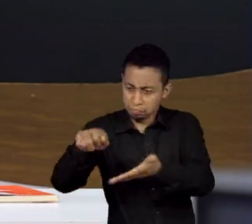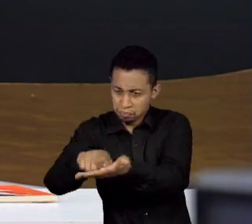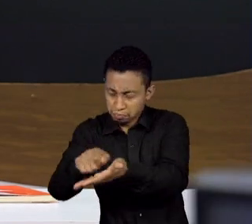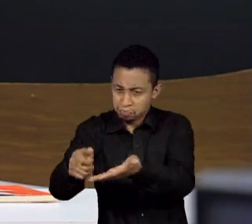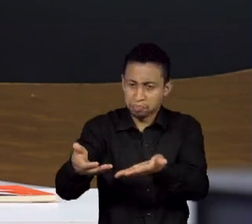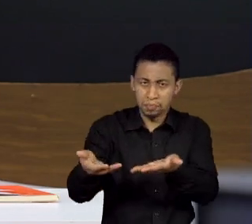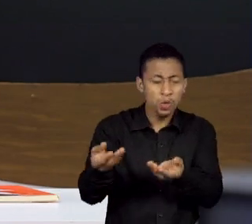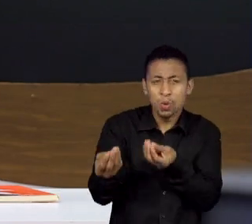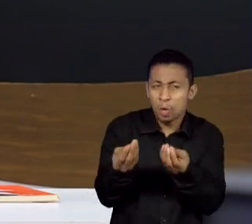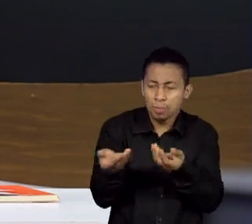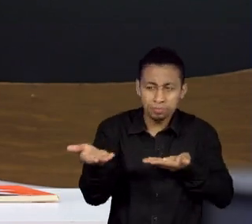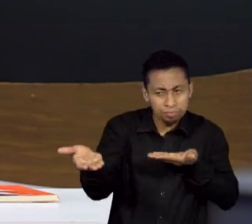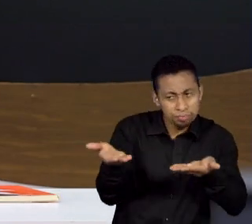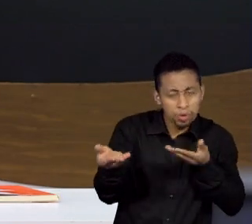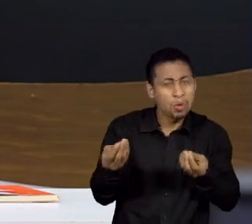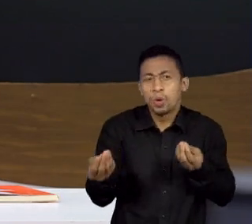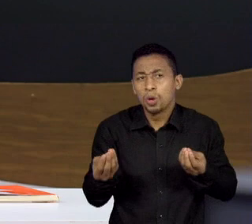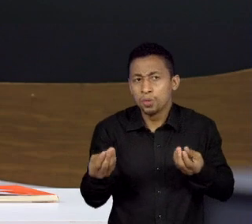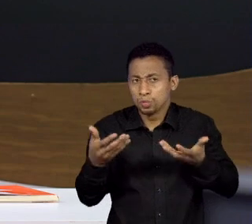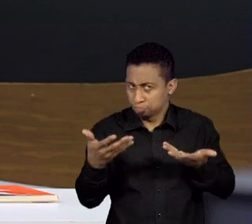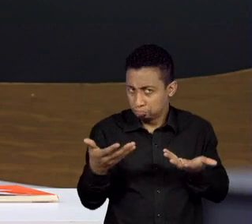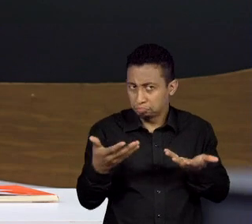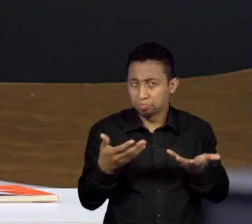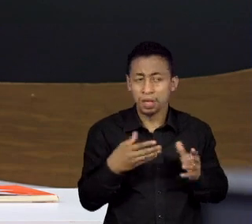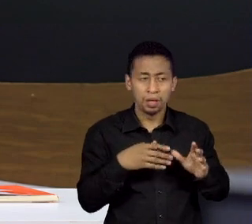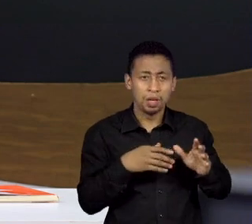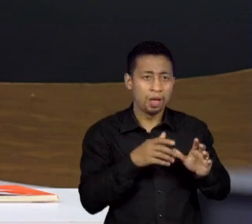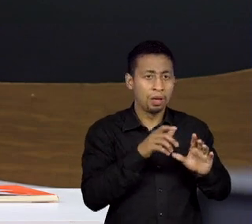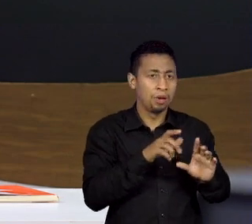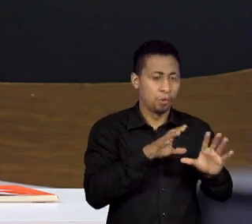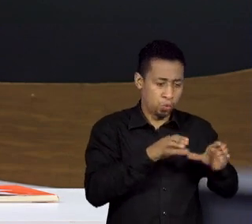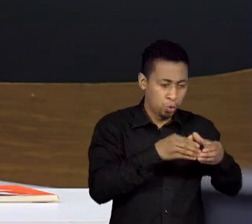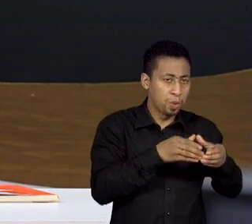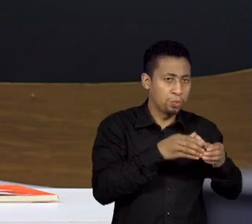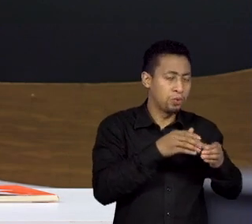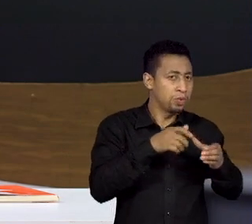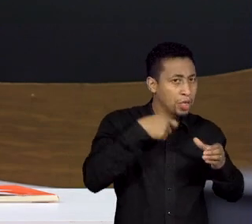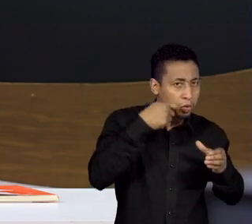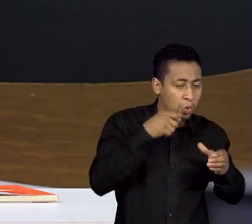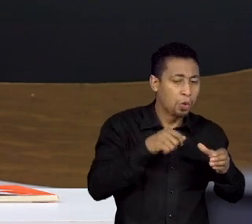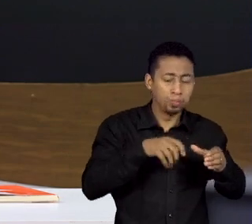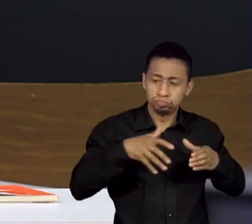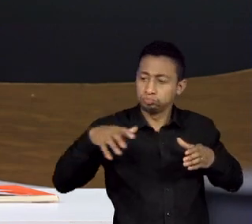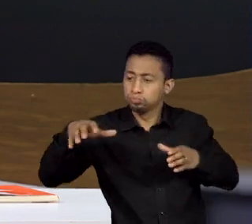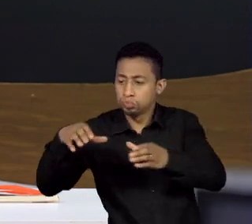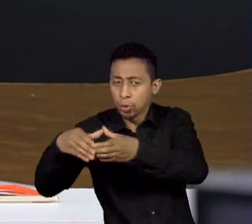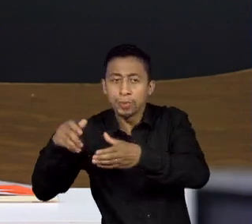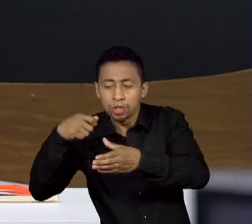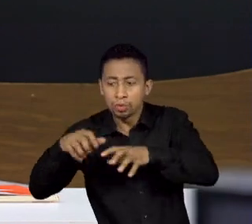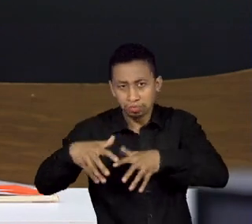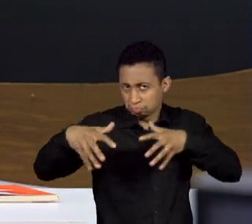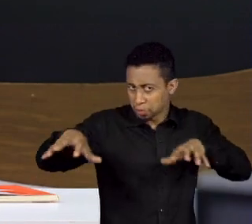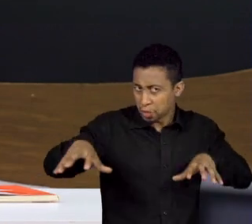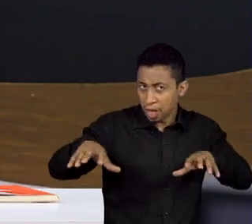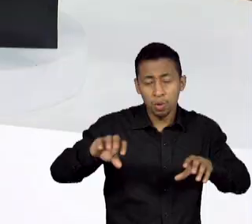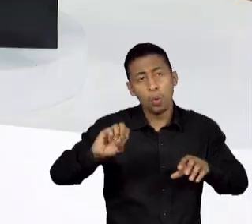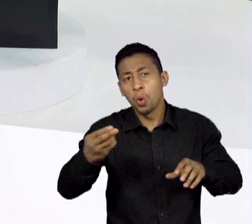Paula. Vocês também tiveram discussões acaloradas? Teve algum tema que gerou uma controvérsia maior? Como é que